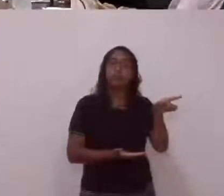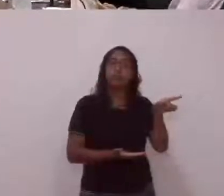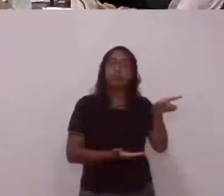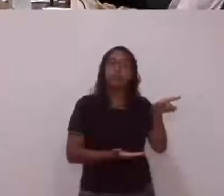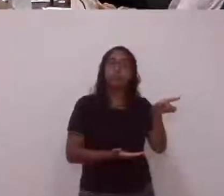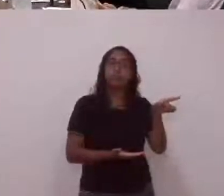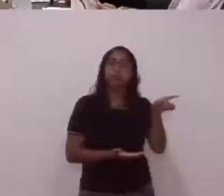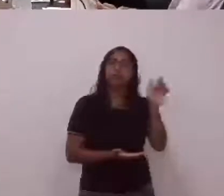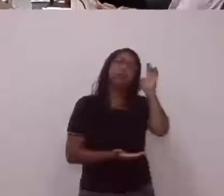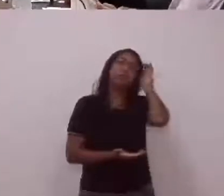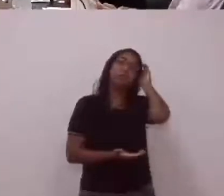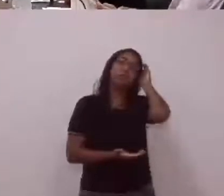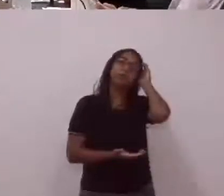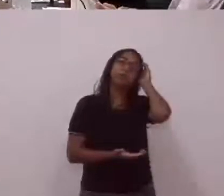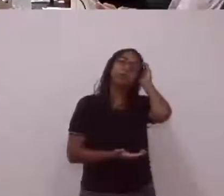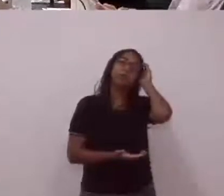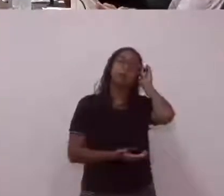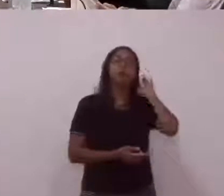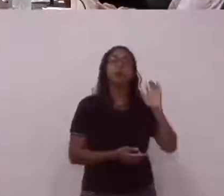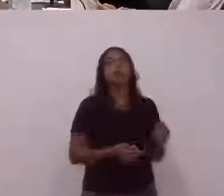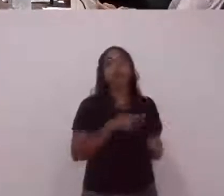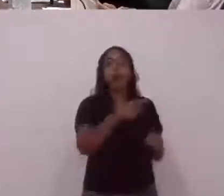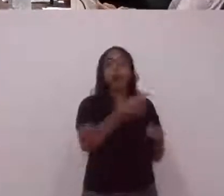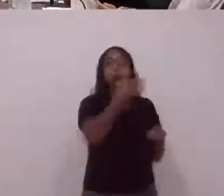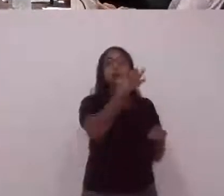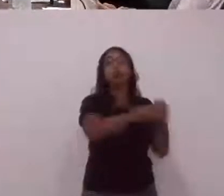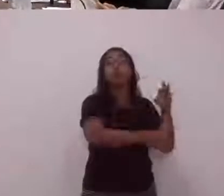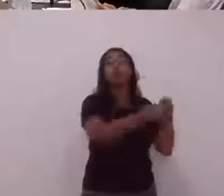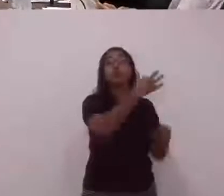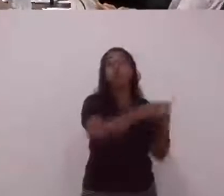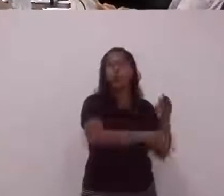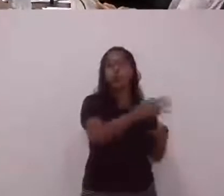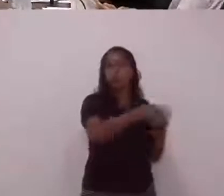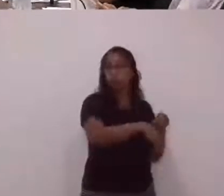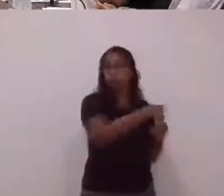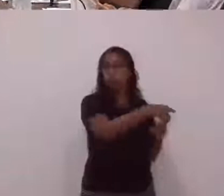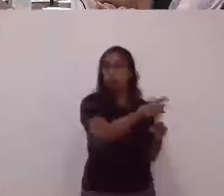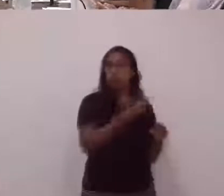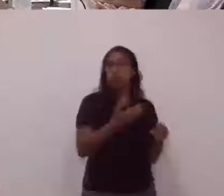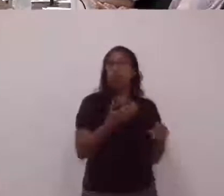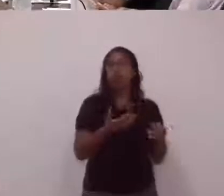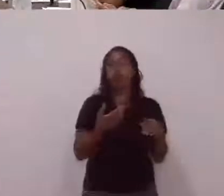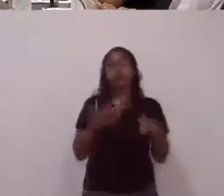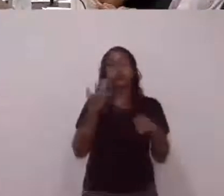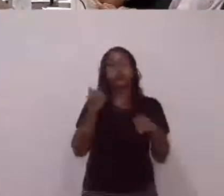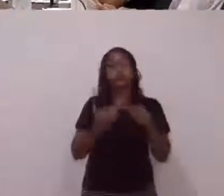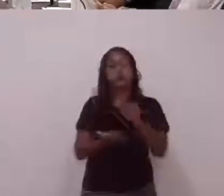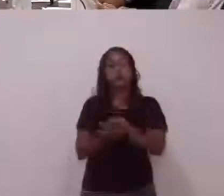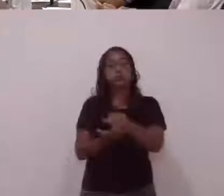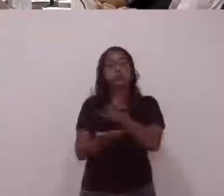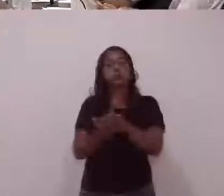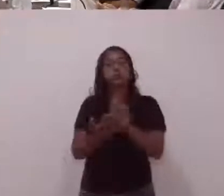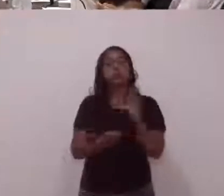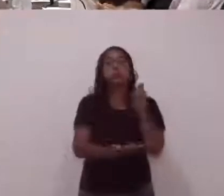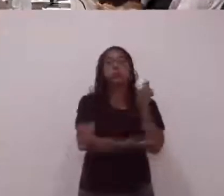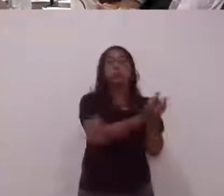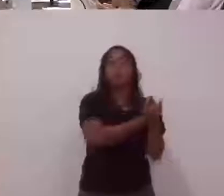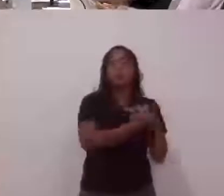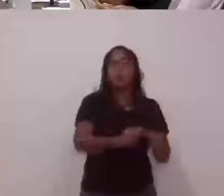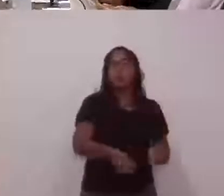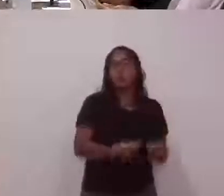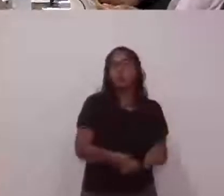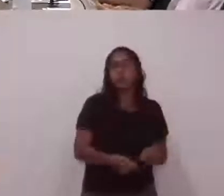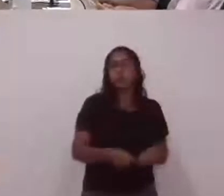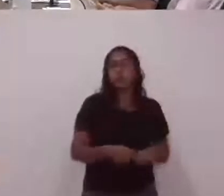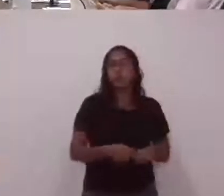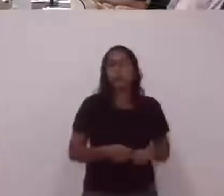Superior Tribunal Jurídico. É pacífico nessa Corte Superior o entendimento segundo o qual a